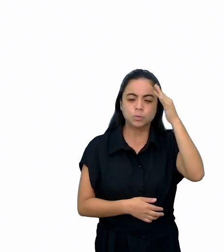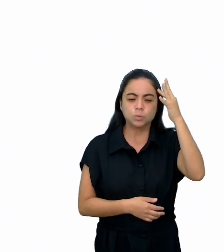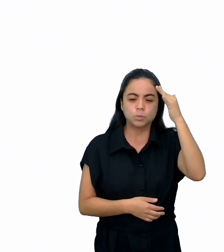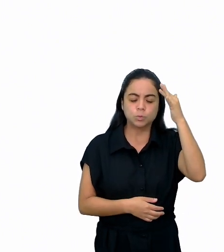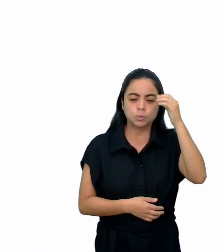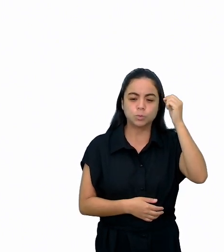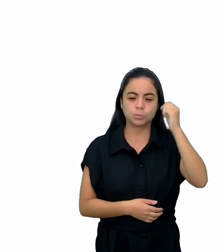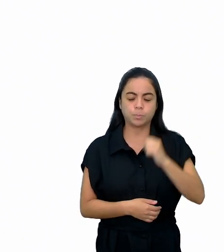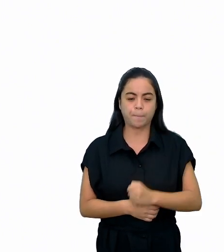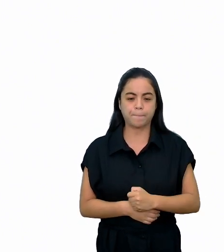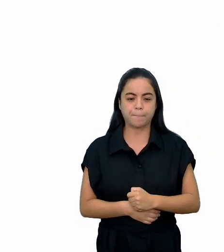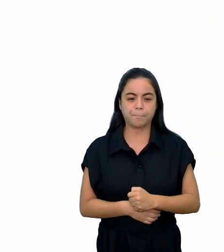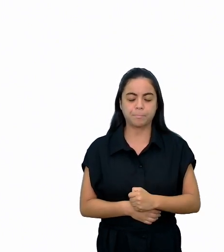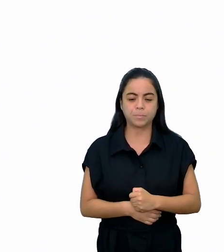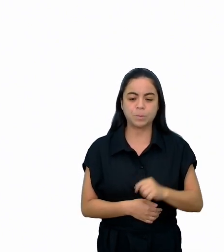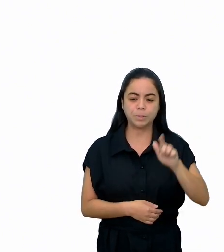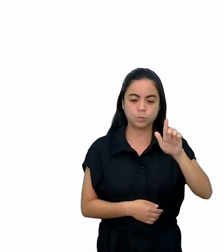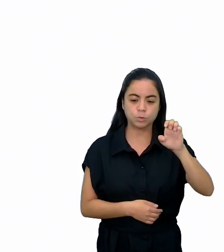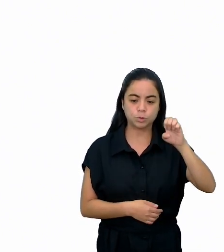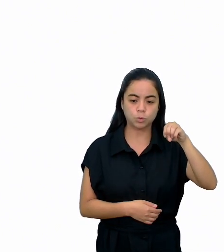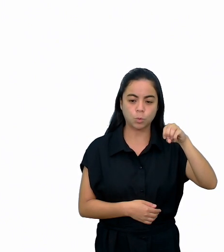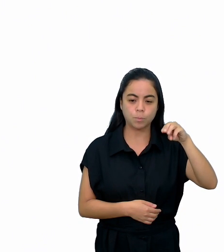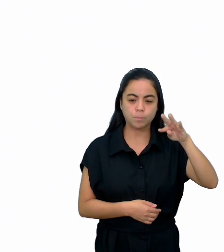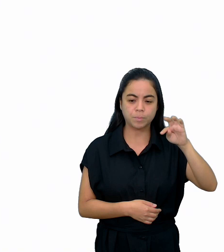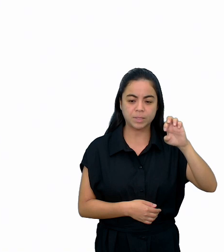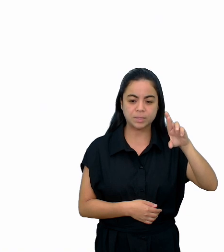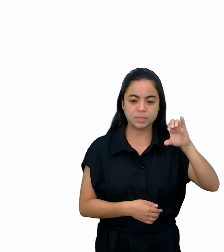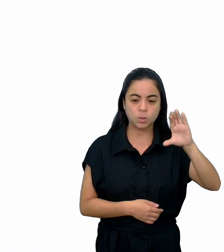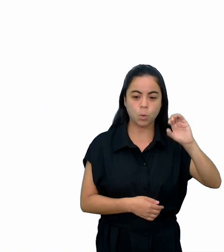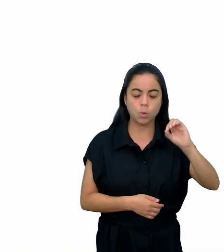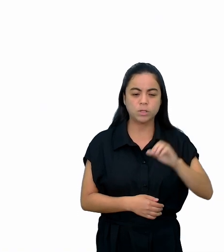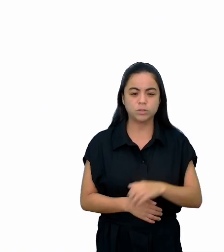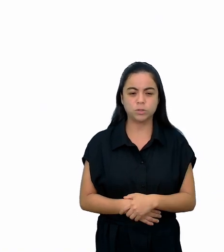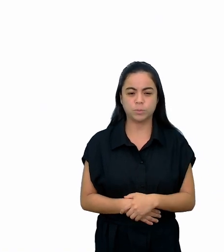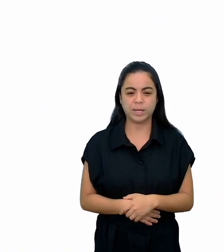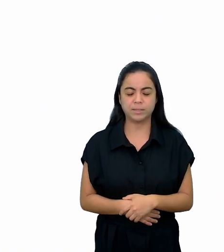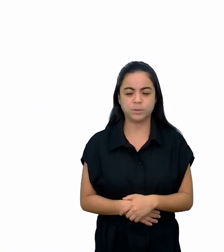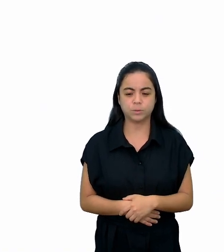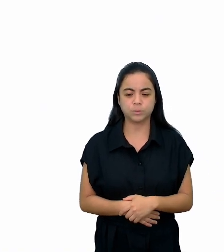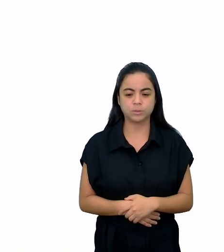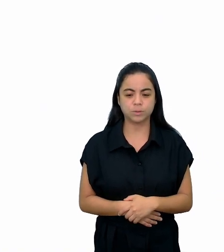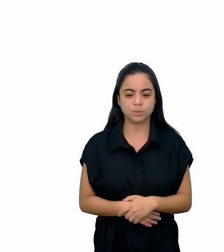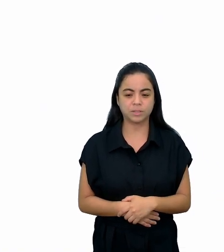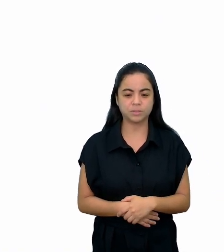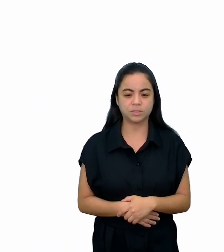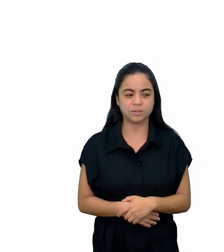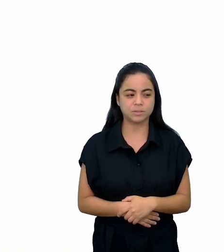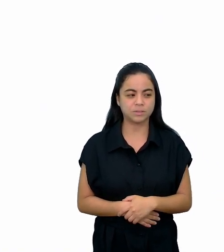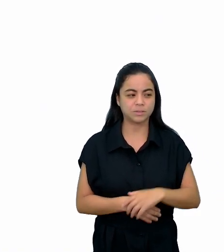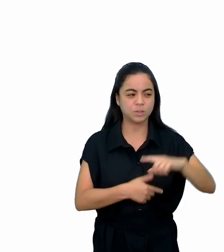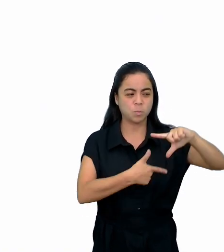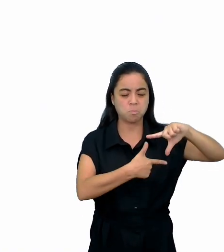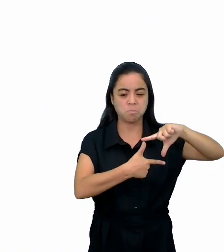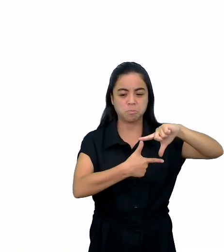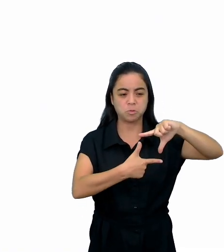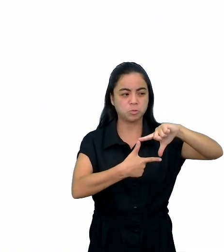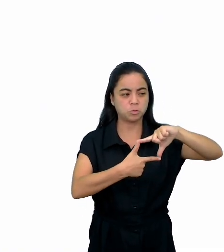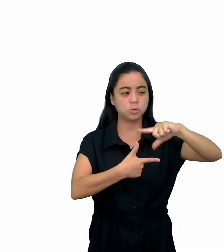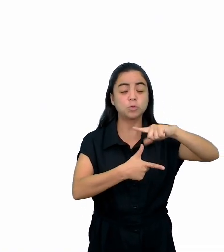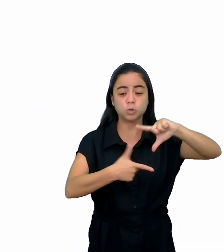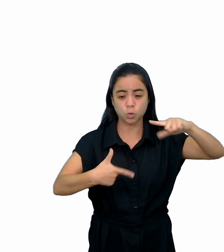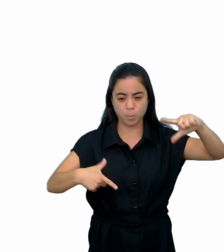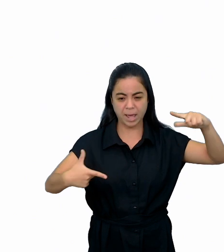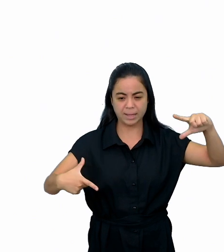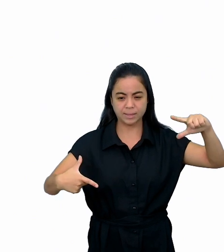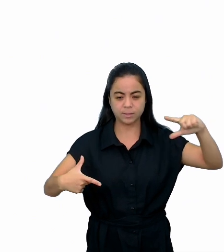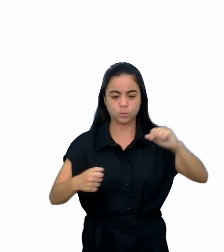né? Então, no slide seguinte, a gente já vai discutir um pouquinho mais. Ele está presente em